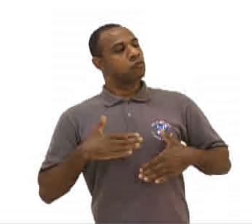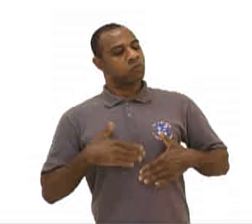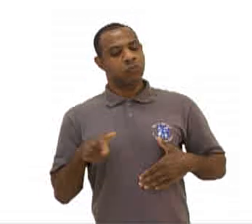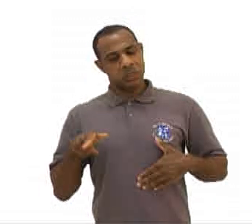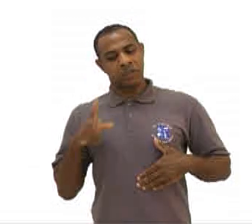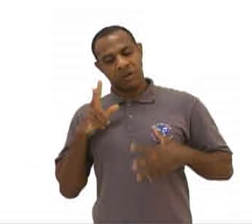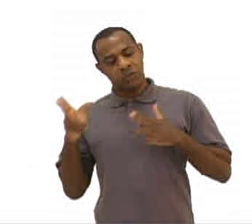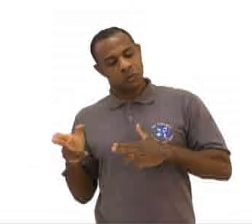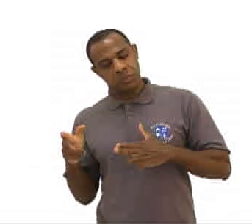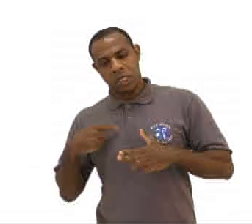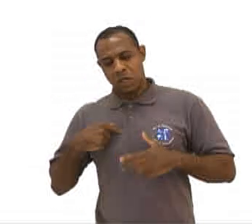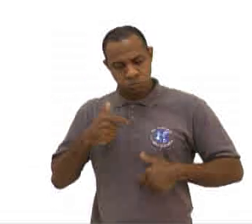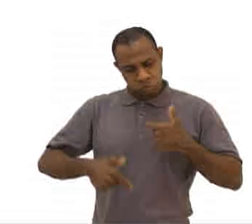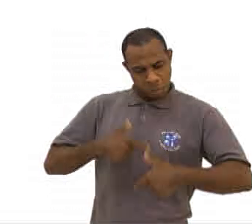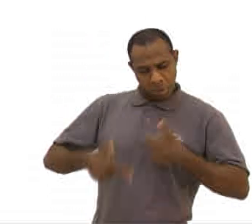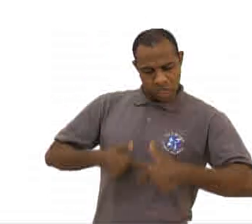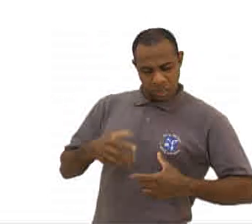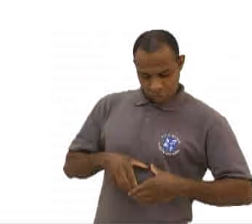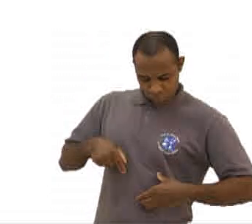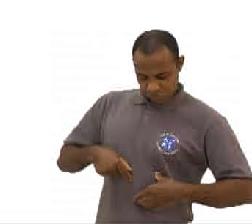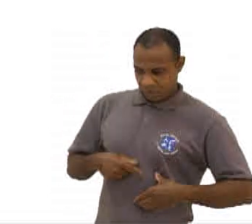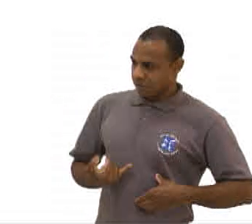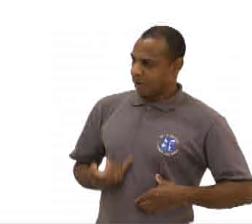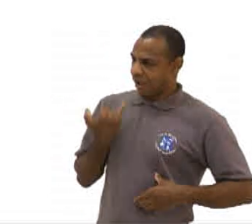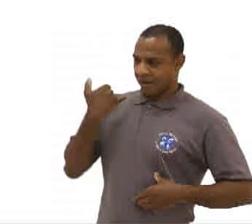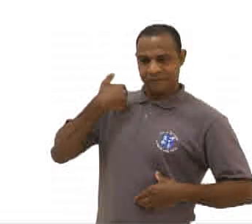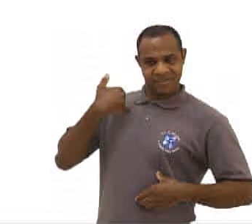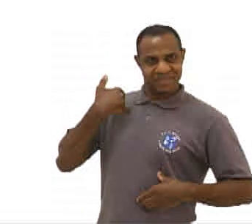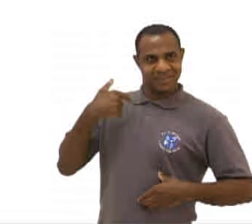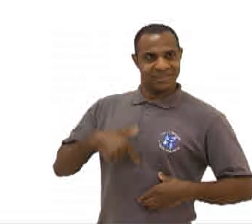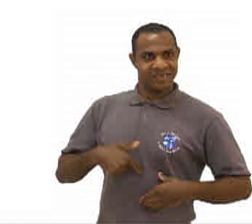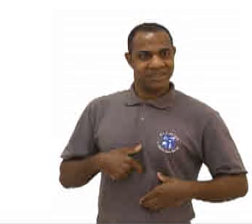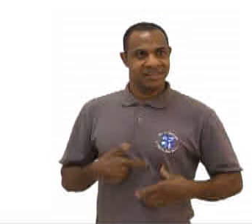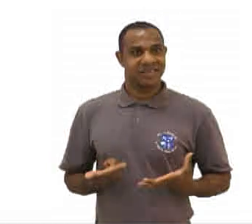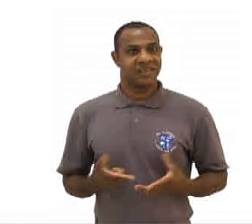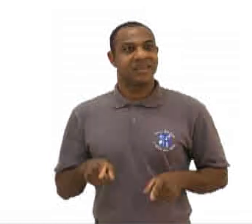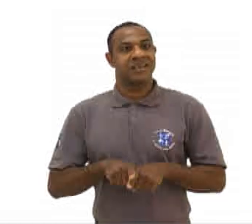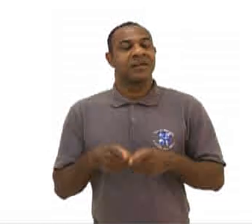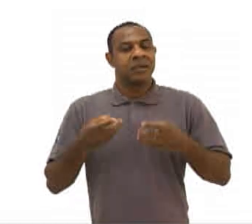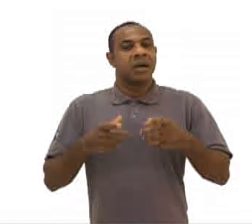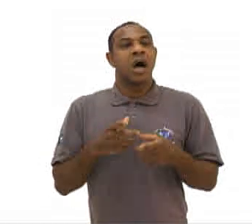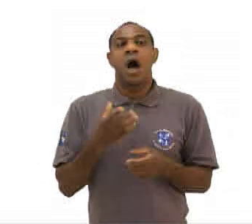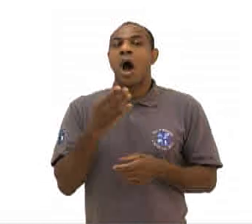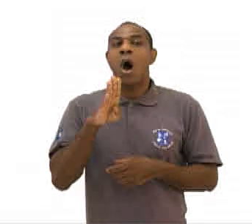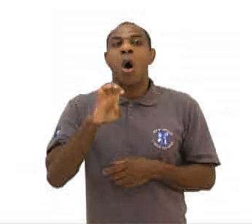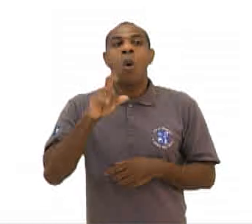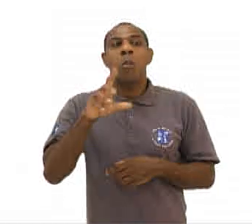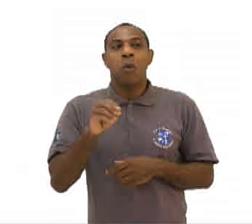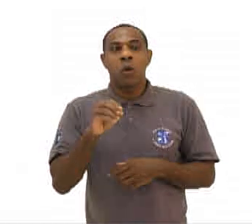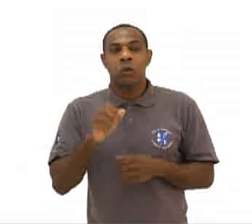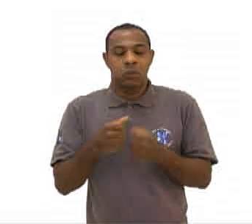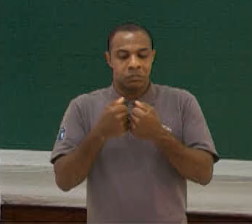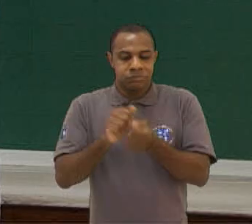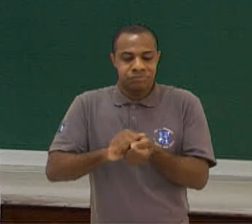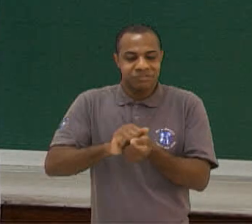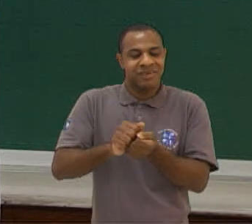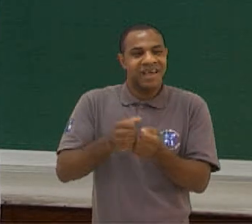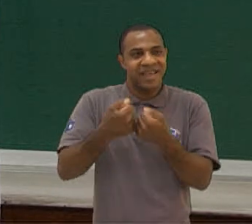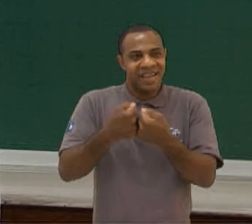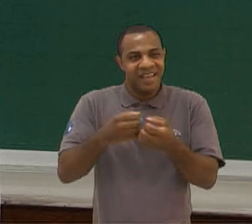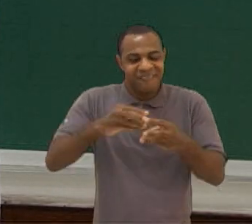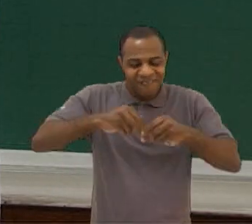toda. Como sabemos, os bolos são feitos basicamente de farinha de trigo, açúcar e manteiga.